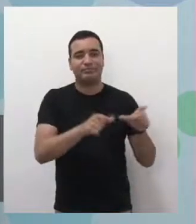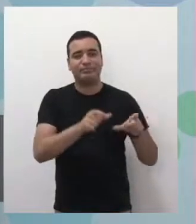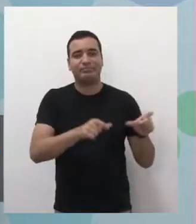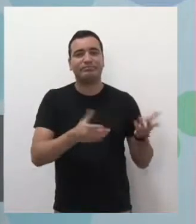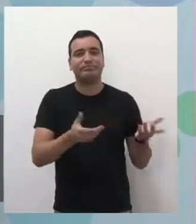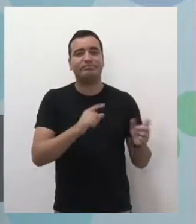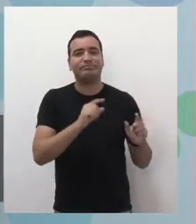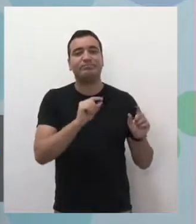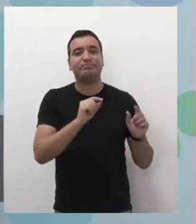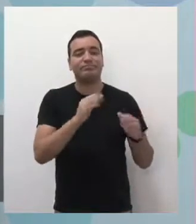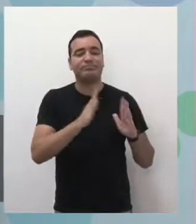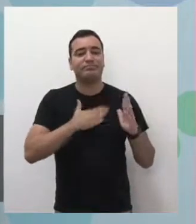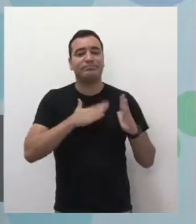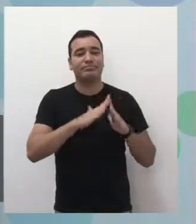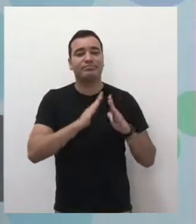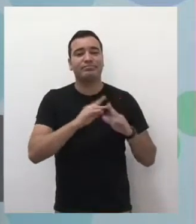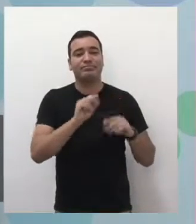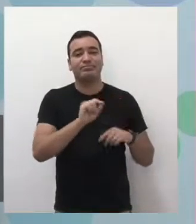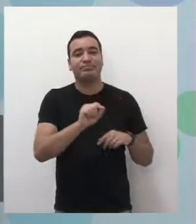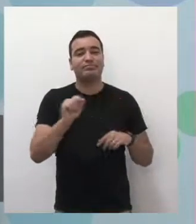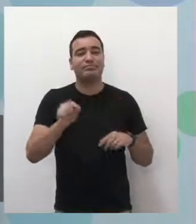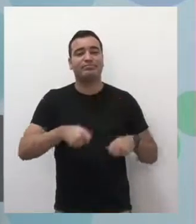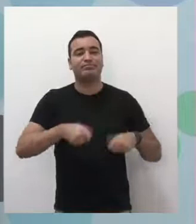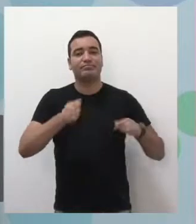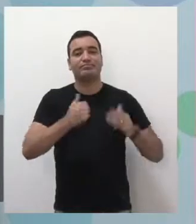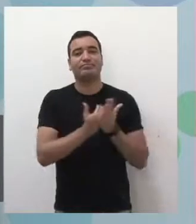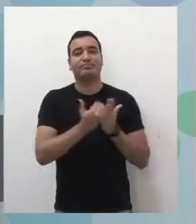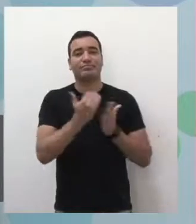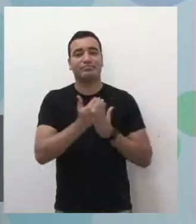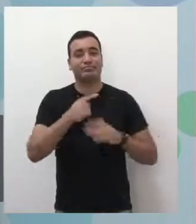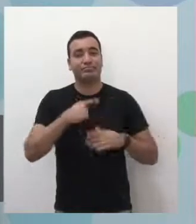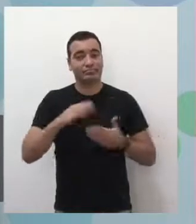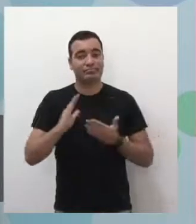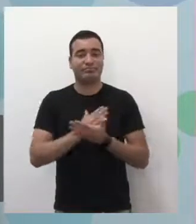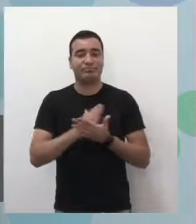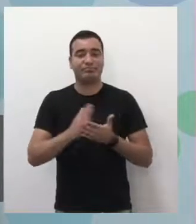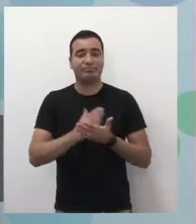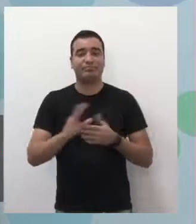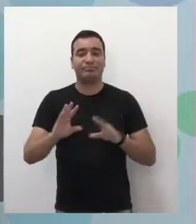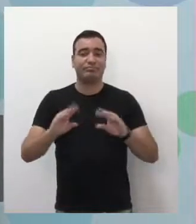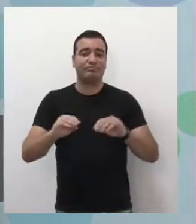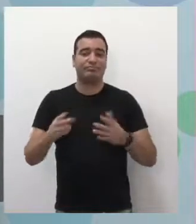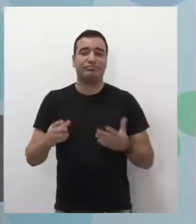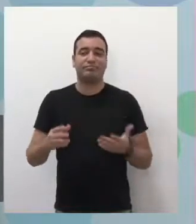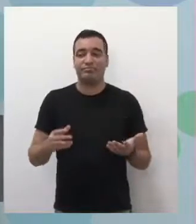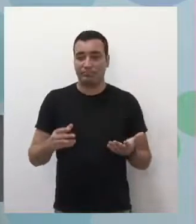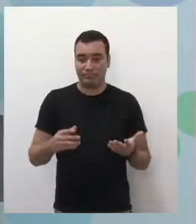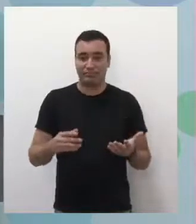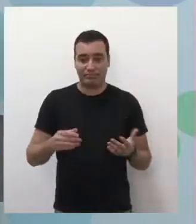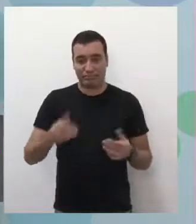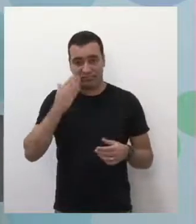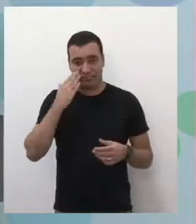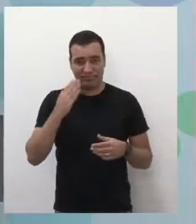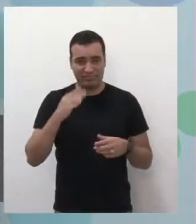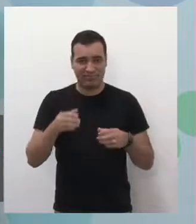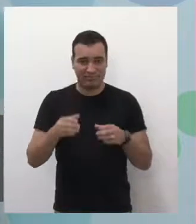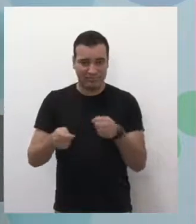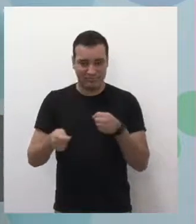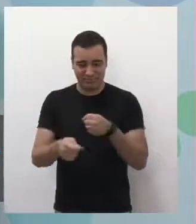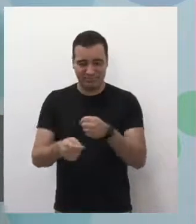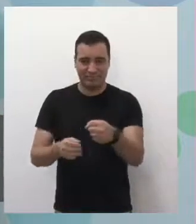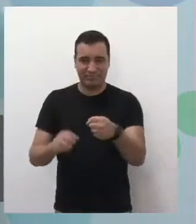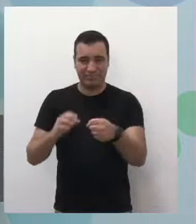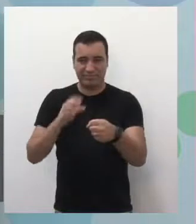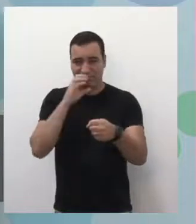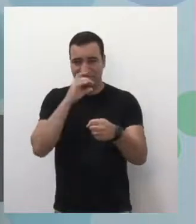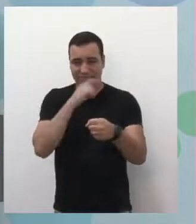tenho conforto? Tenho, mas eu preciso tomar cuidado porque tem coisa que gasta até desligado. Exagerando, mas que nem eu mostrei o micro-ondas para você. Televisão é a